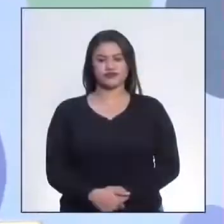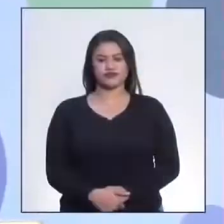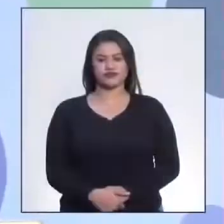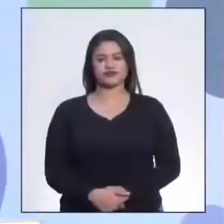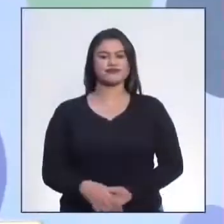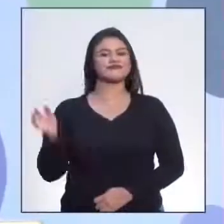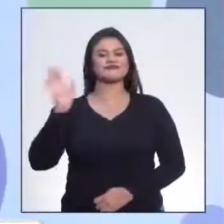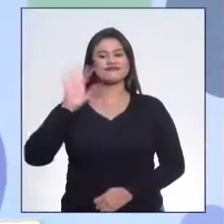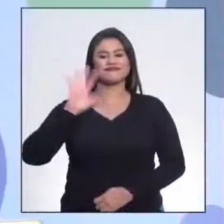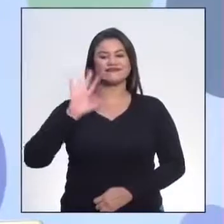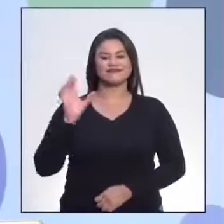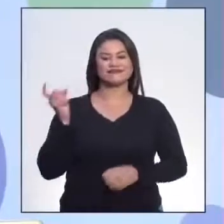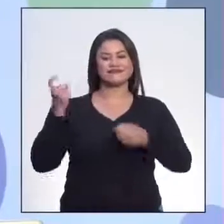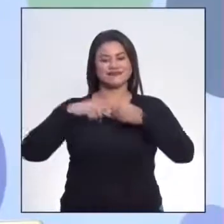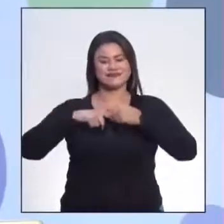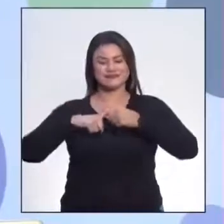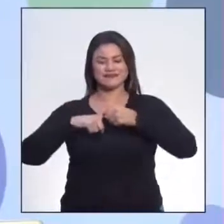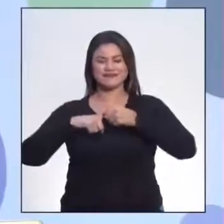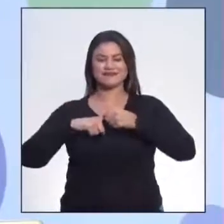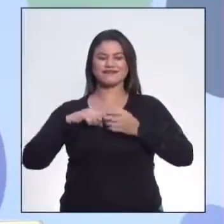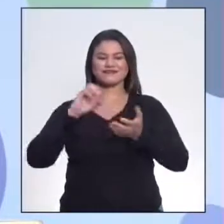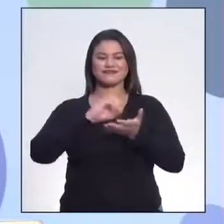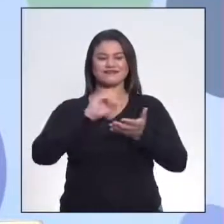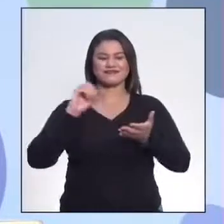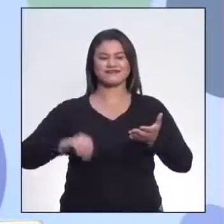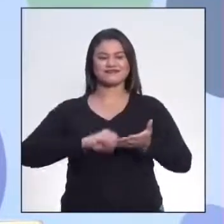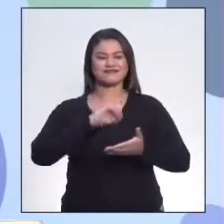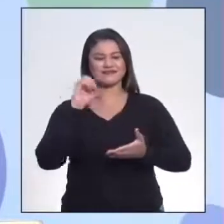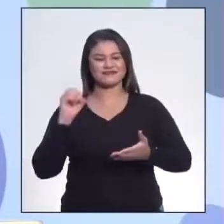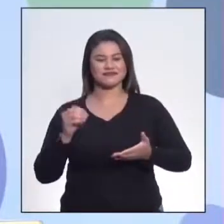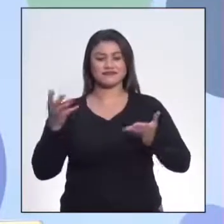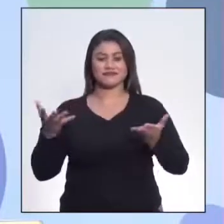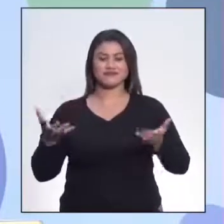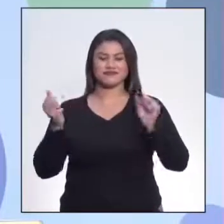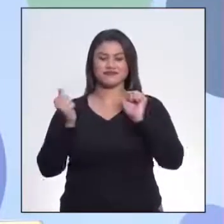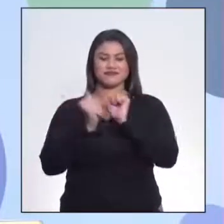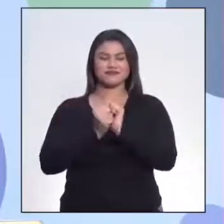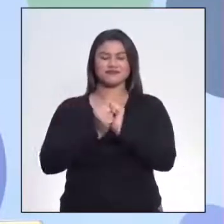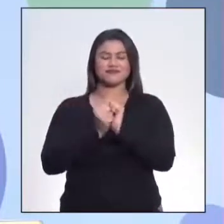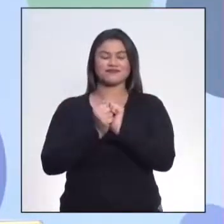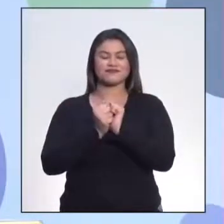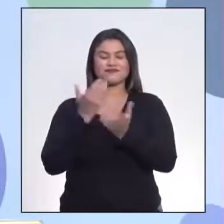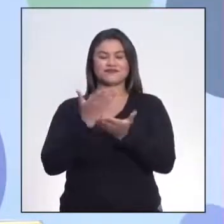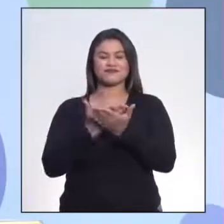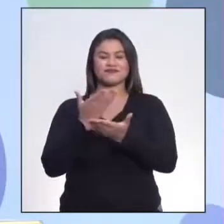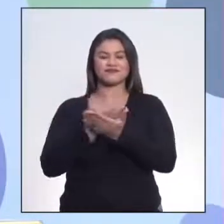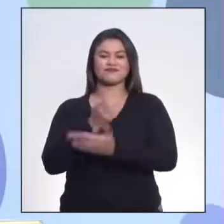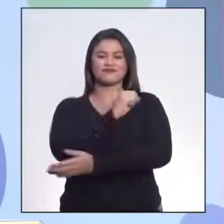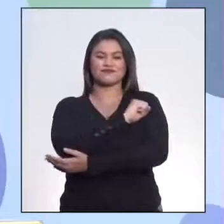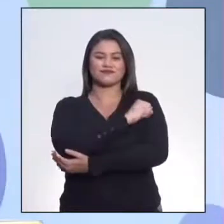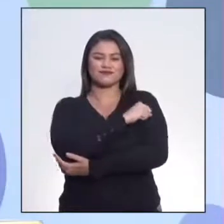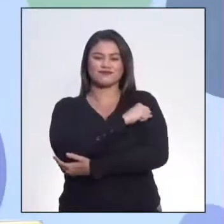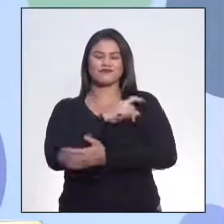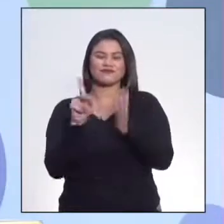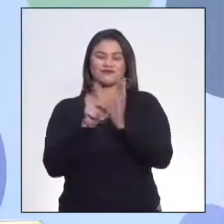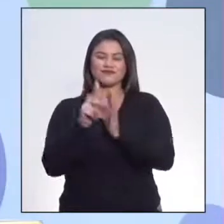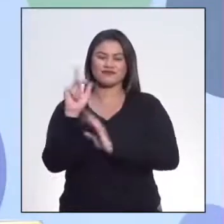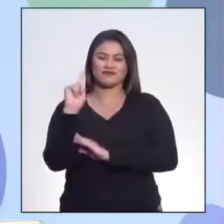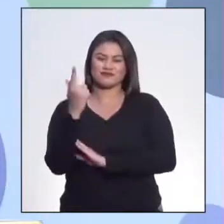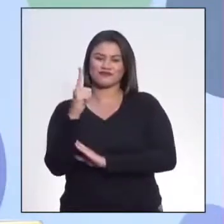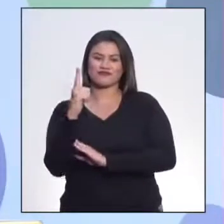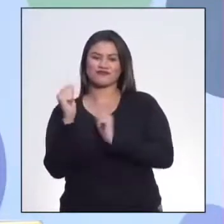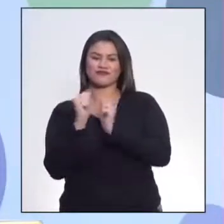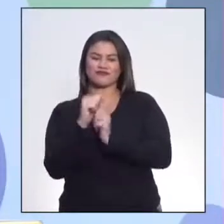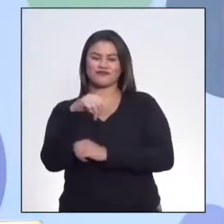Olá, voltamos aqui para o Centro de Mídias de São Paulo. Estamos agora com vocês numa aula do 8º ano de Geografia, junto aqui com a